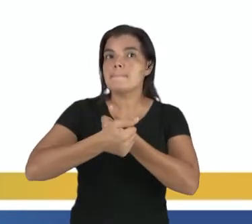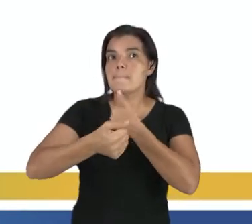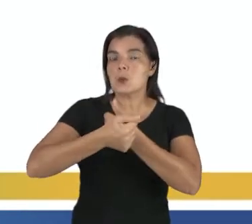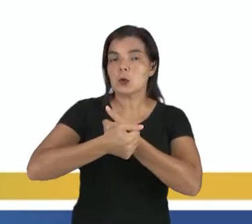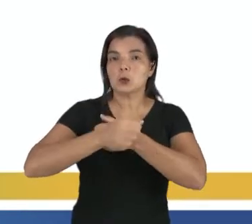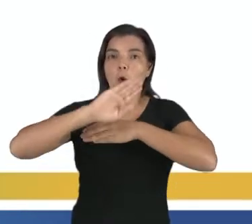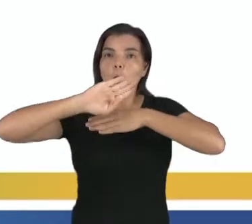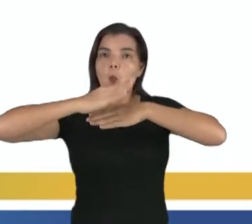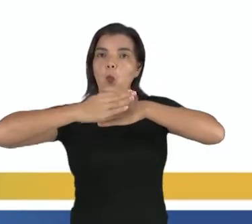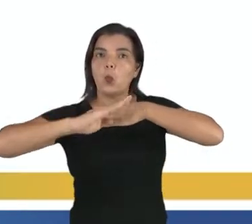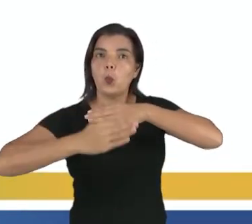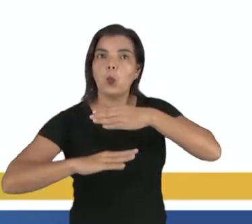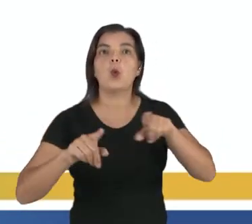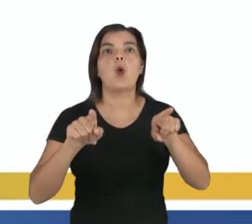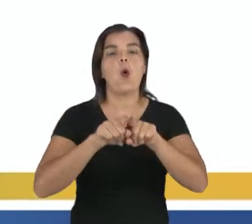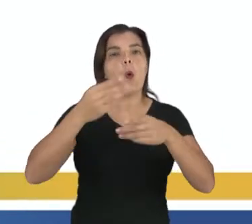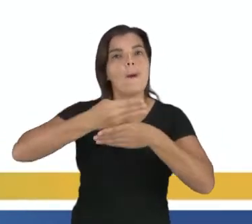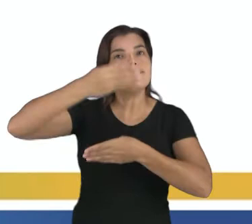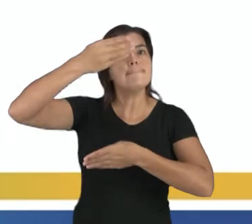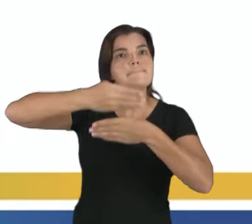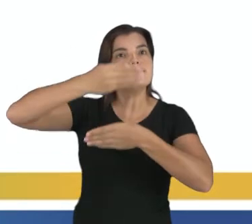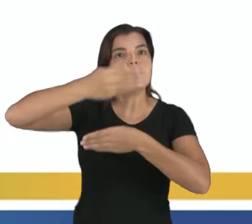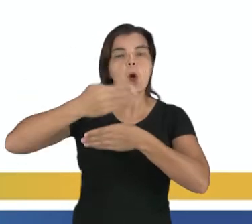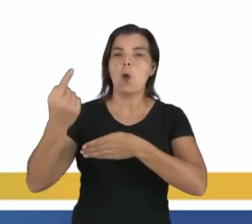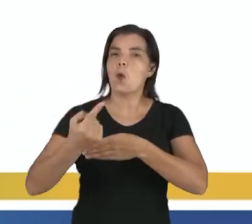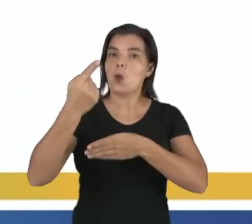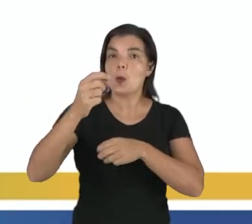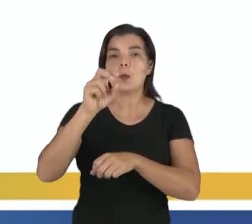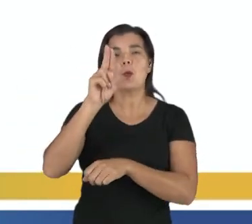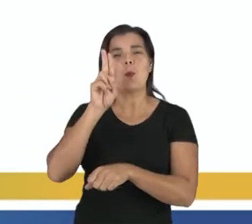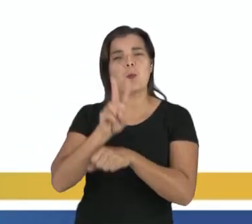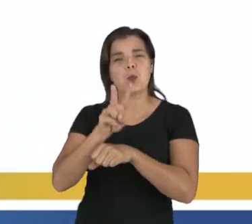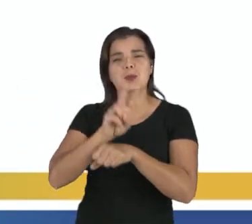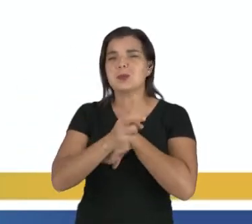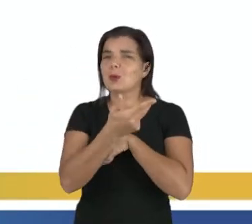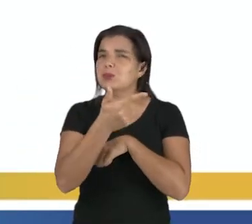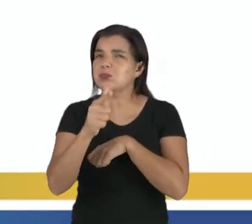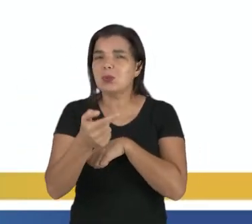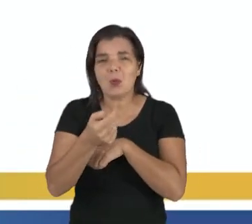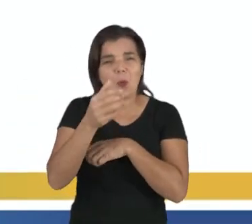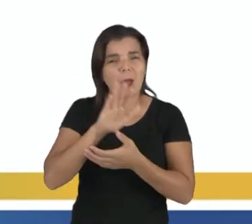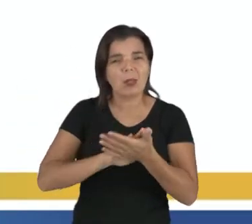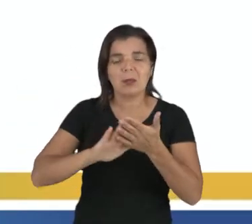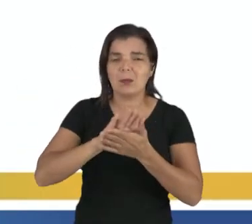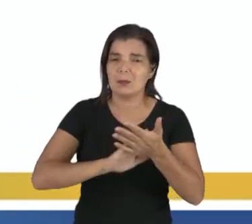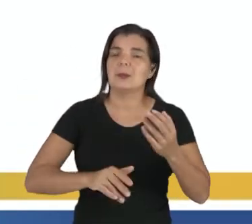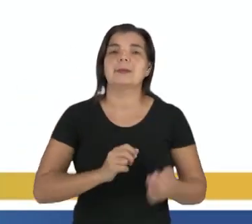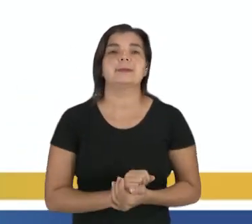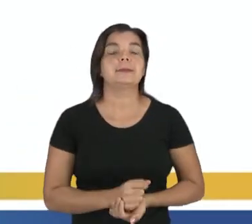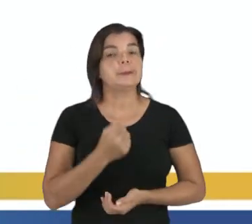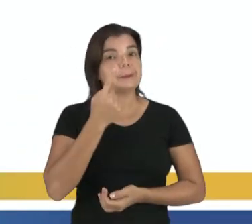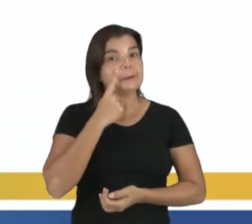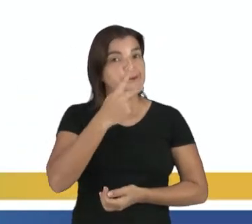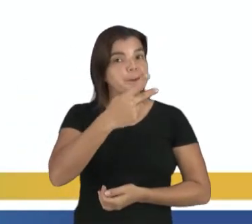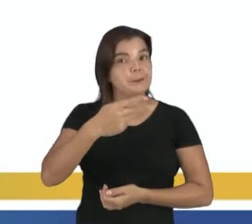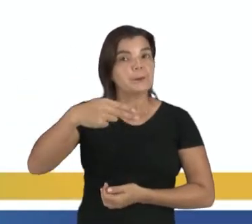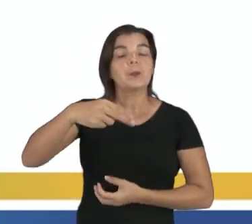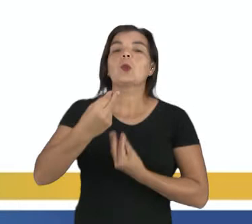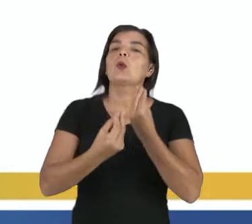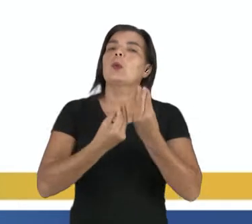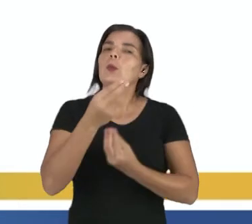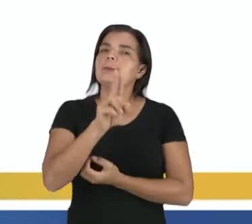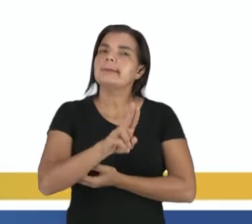a barrancos ou de muros altos e com pouca proteção. Gente, agora vamos observar os pronomes e como